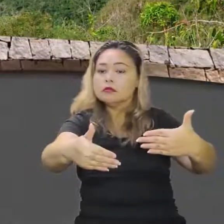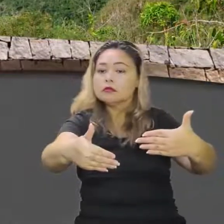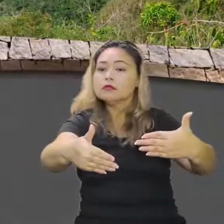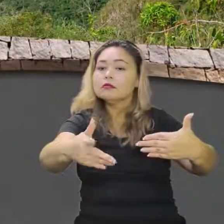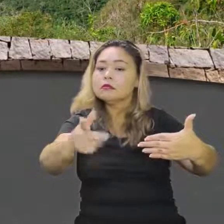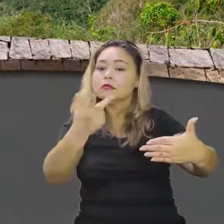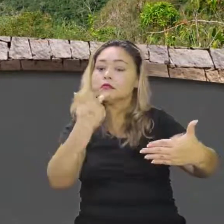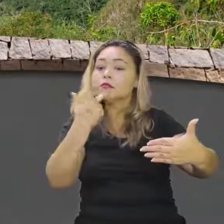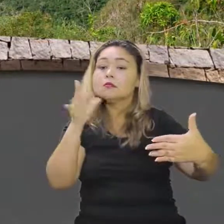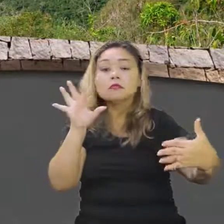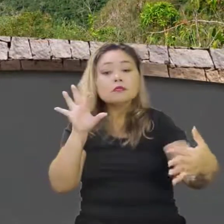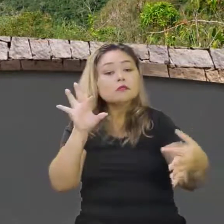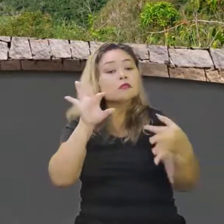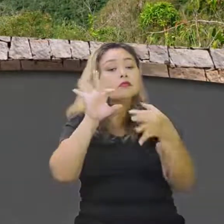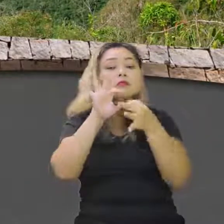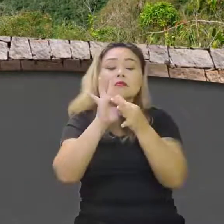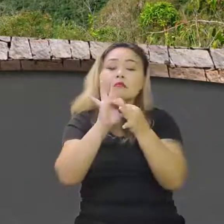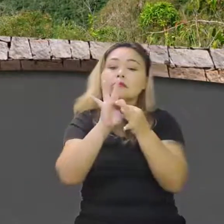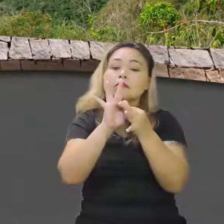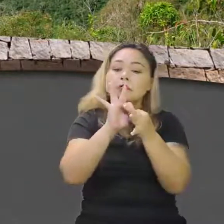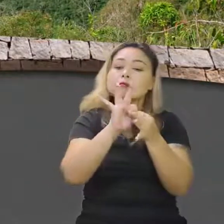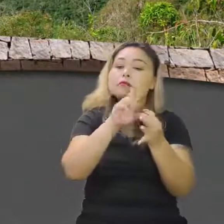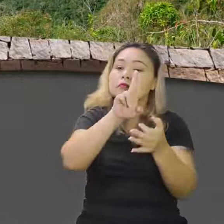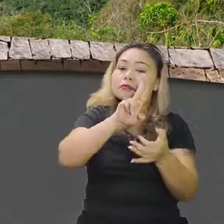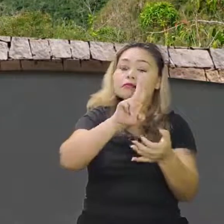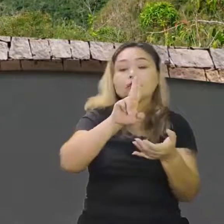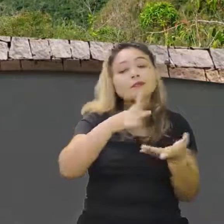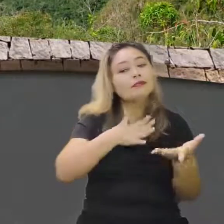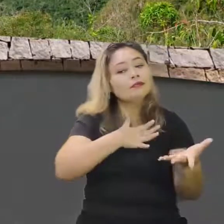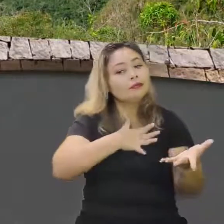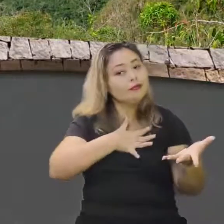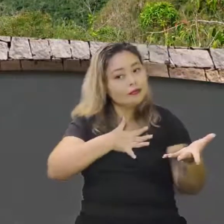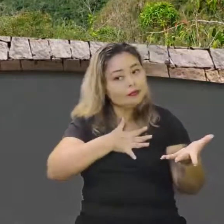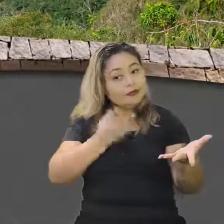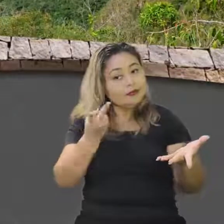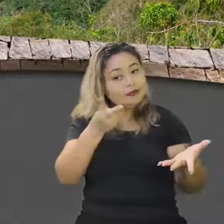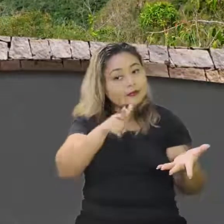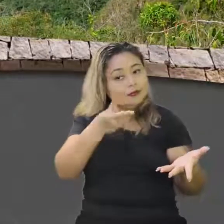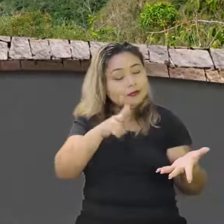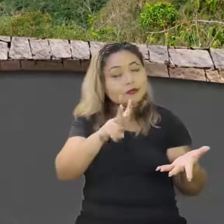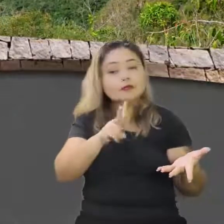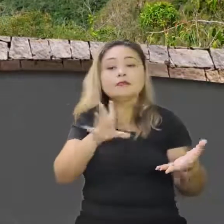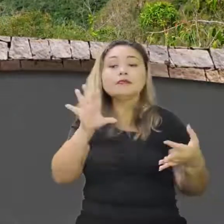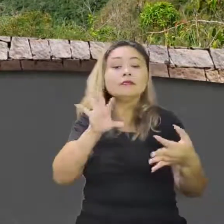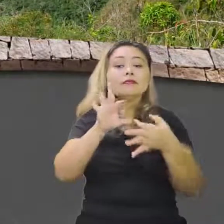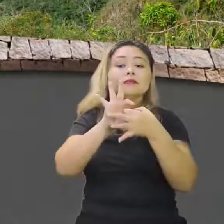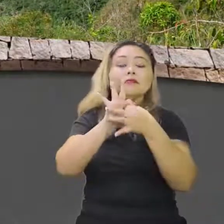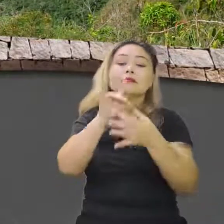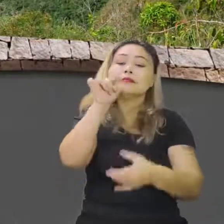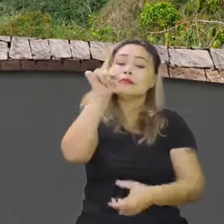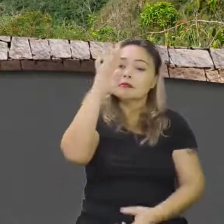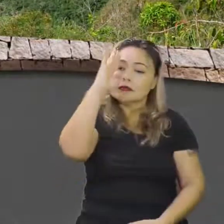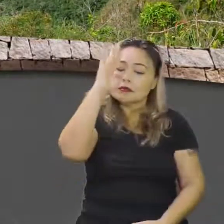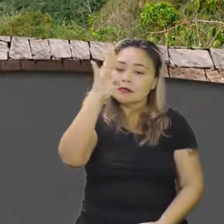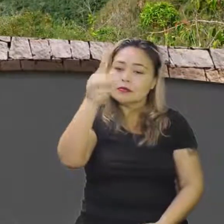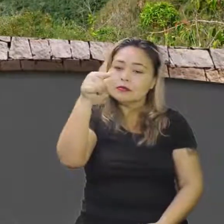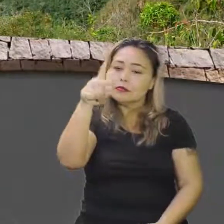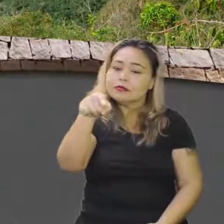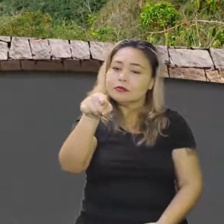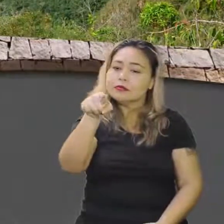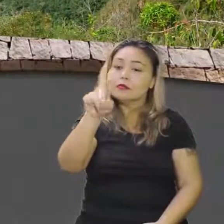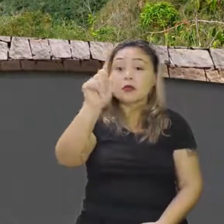Portanto, nós estamos unindo o útil ao agradável. E unindo principalmente você, que é de